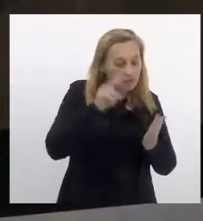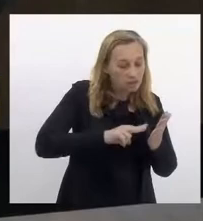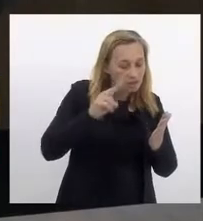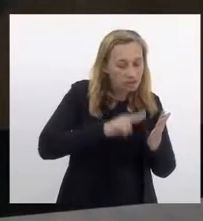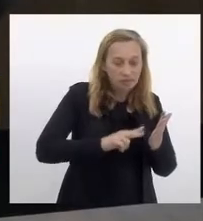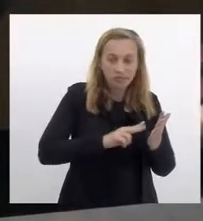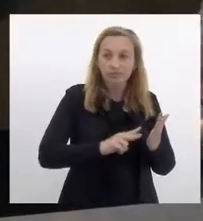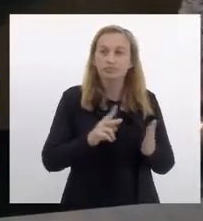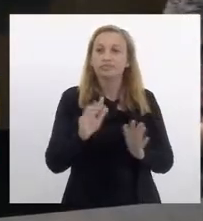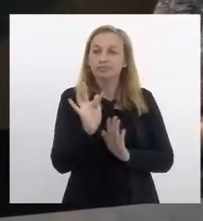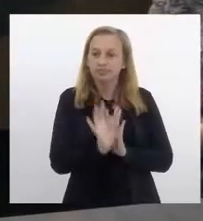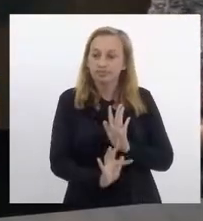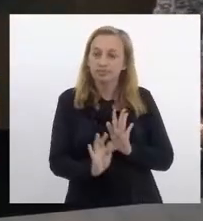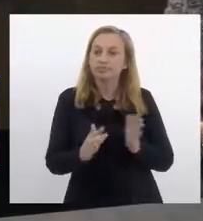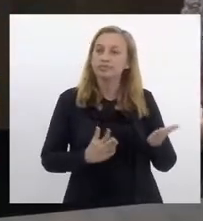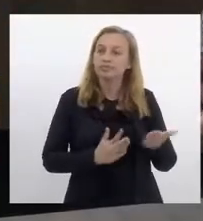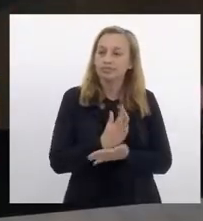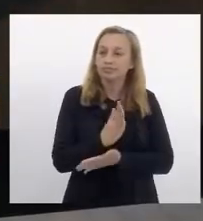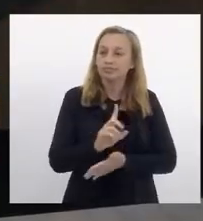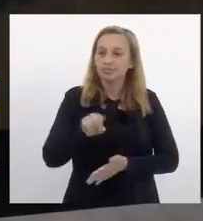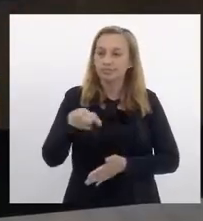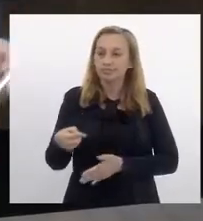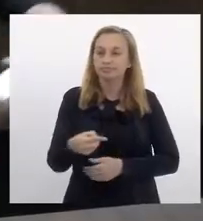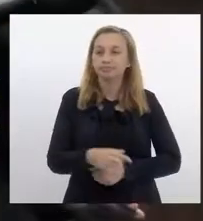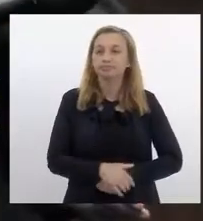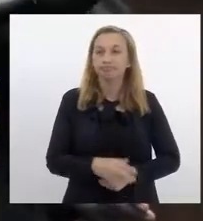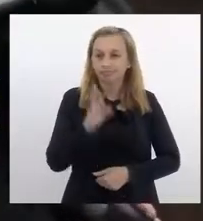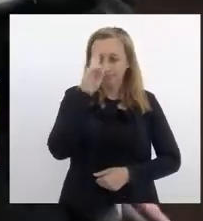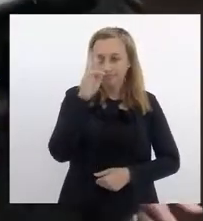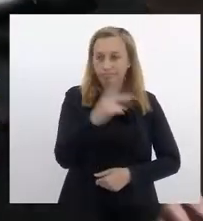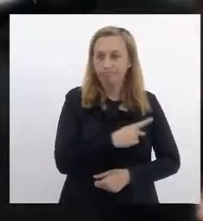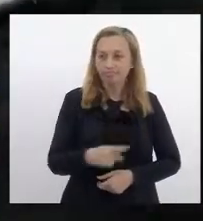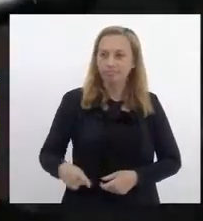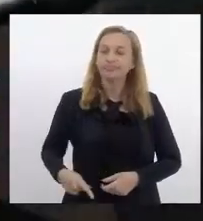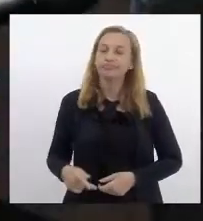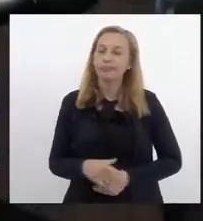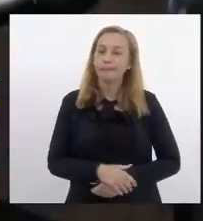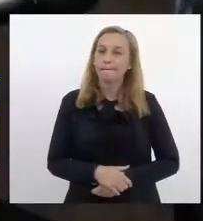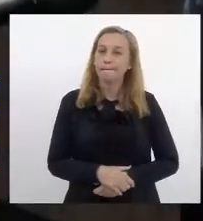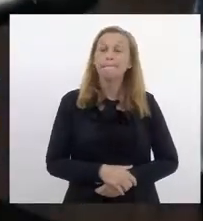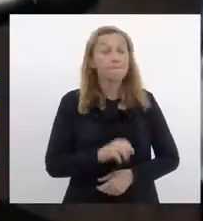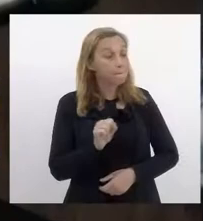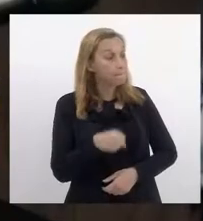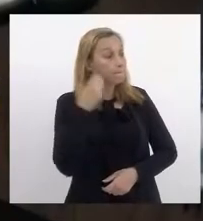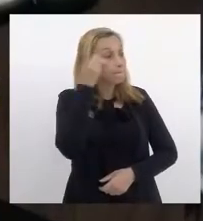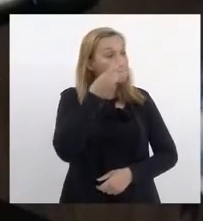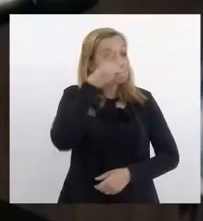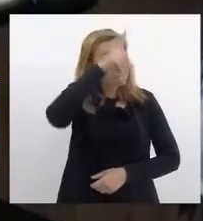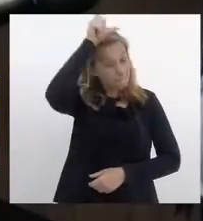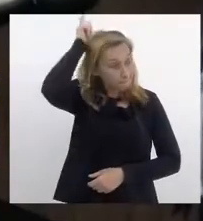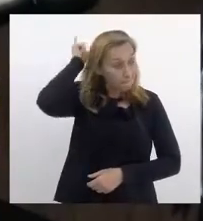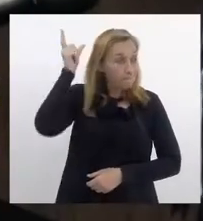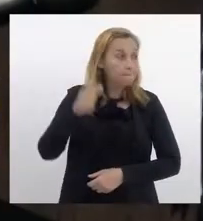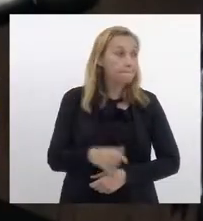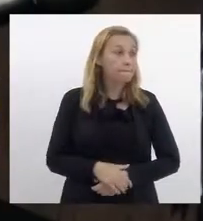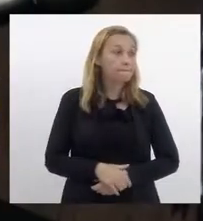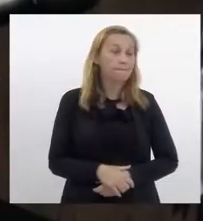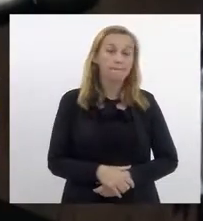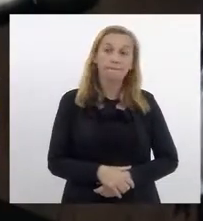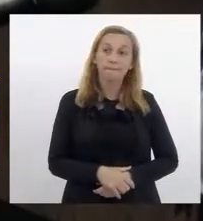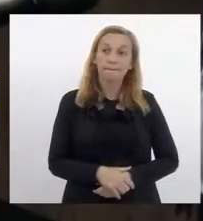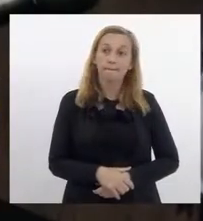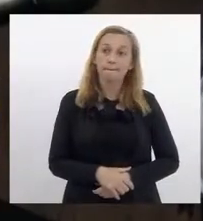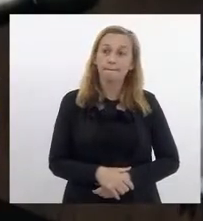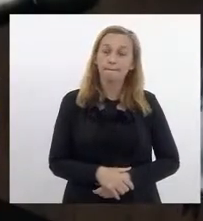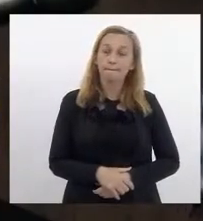há o texto a ser aprovado a posteriori. Senhor presidente, senhor presidente. Sim, deputado Luiz. Olha só.